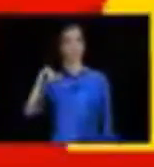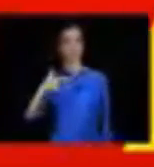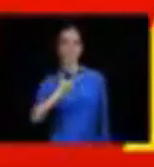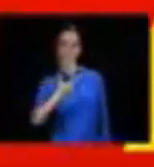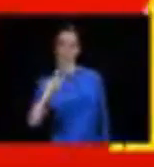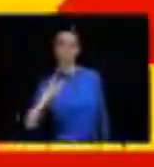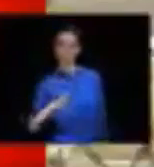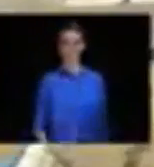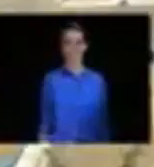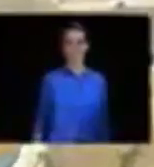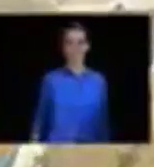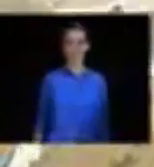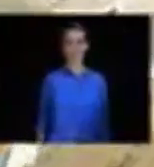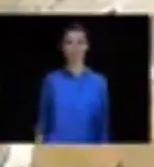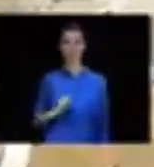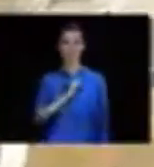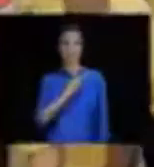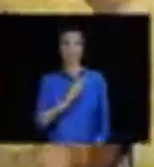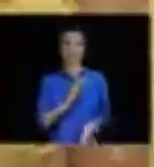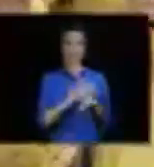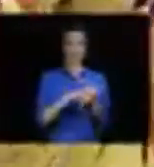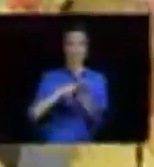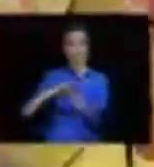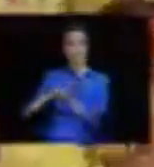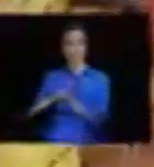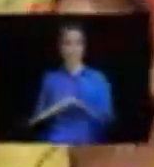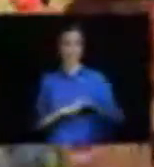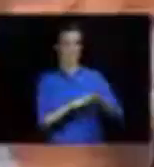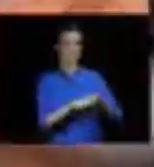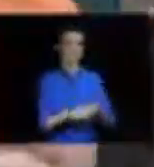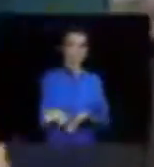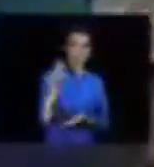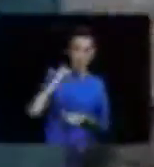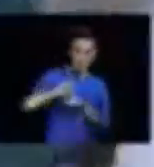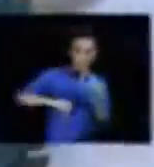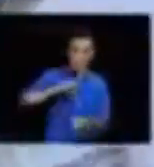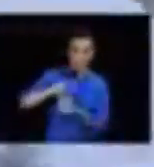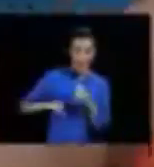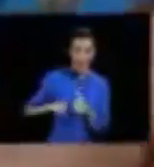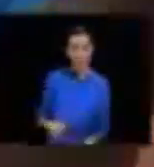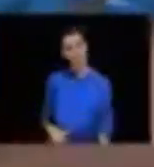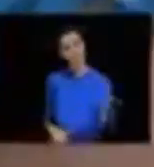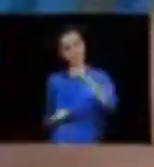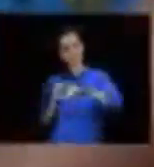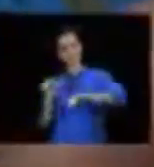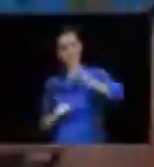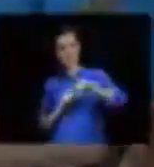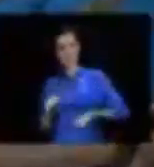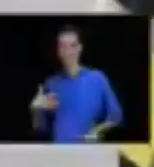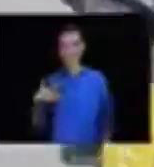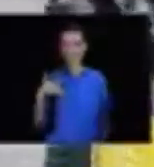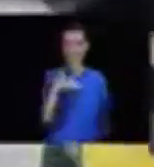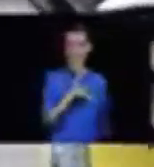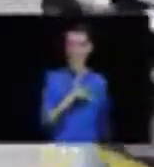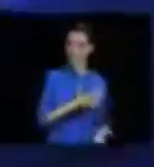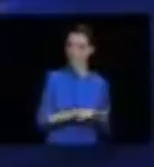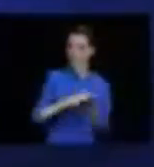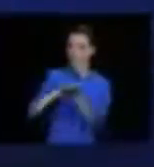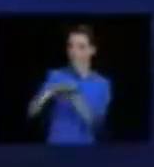cabeça. Alô, São Gonçalo! Bora mudar? Bora mudar! A